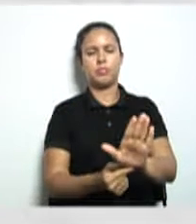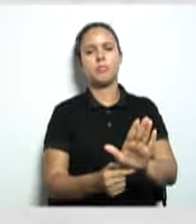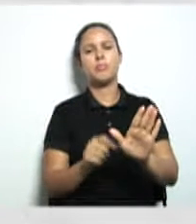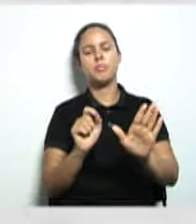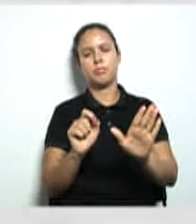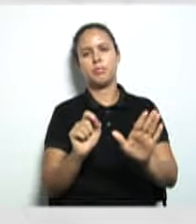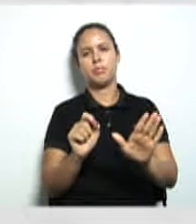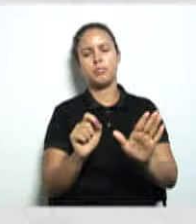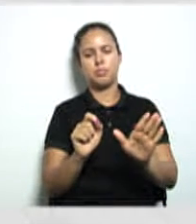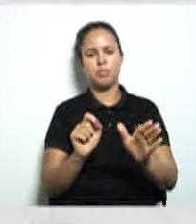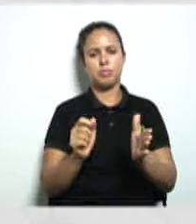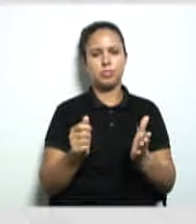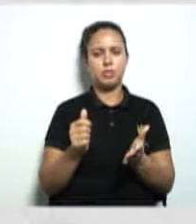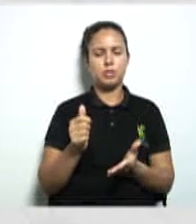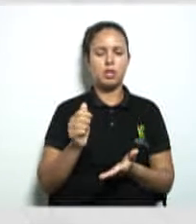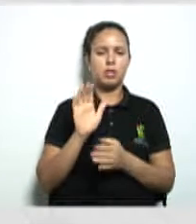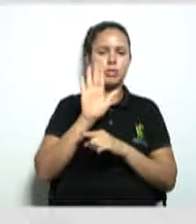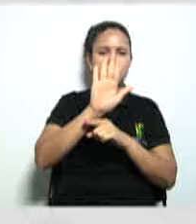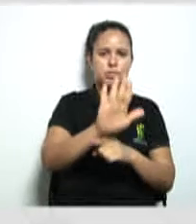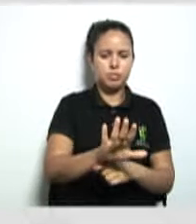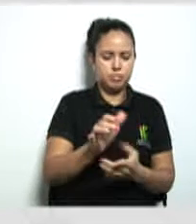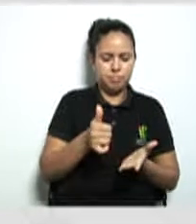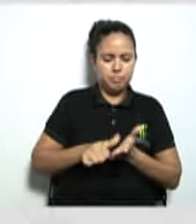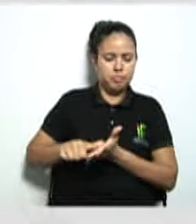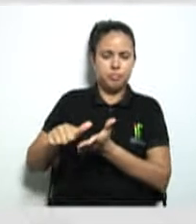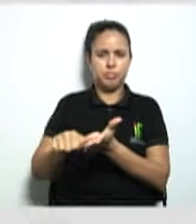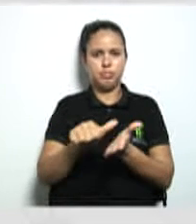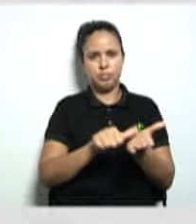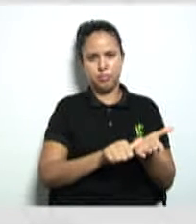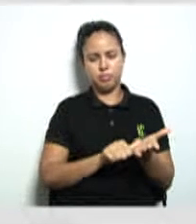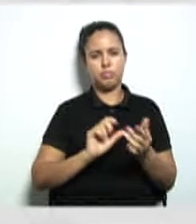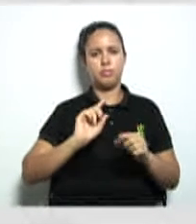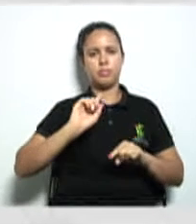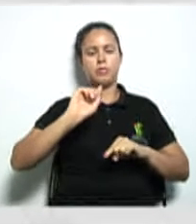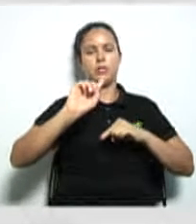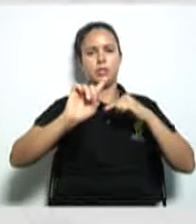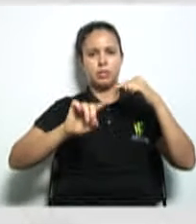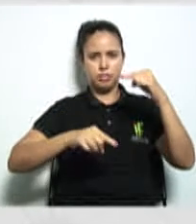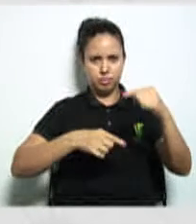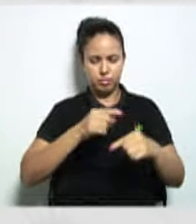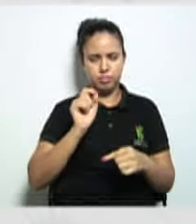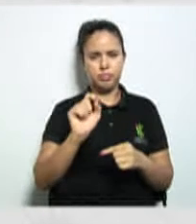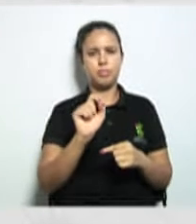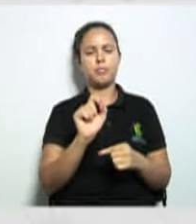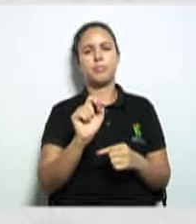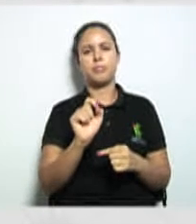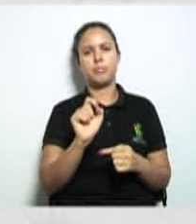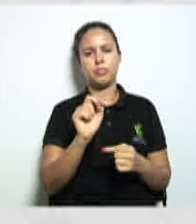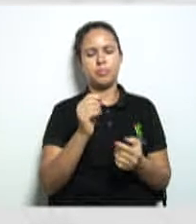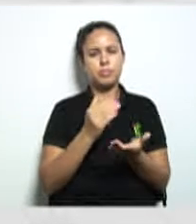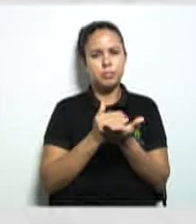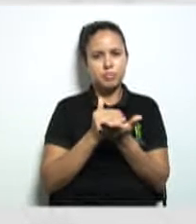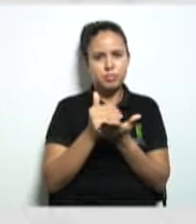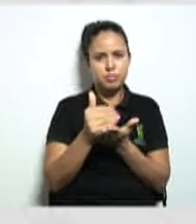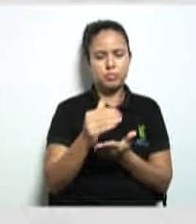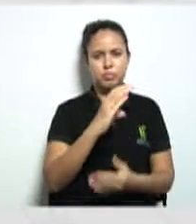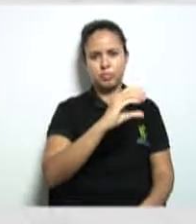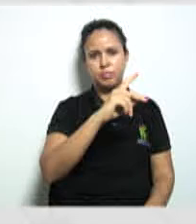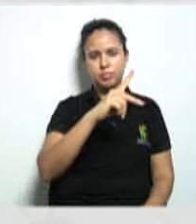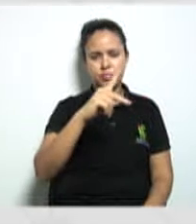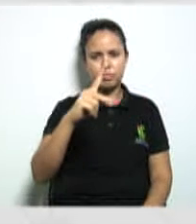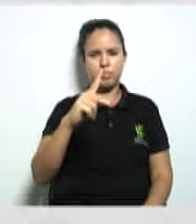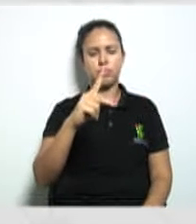aos associados, que posteriormente, essa cooperativa que ela teve início